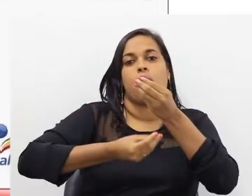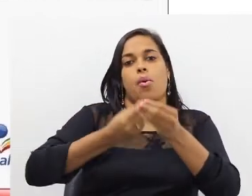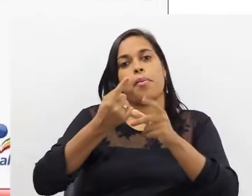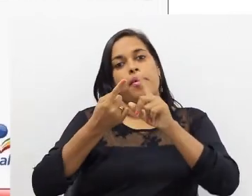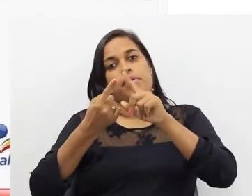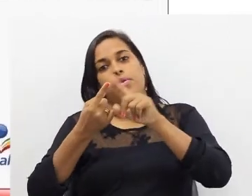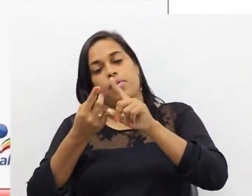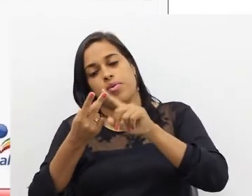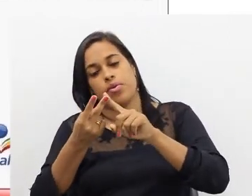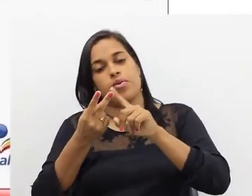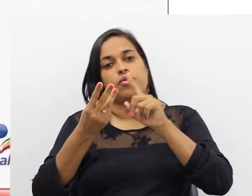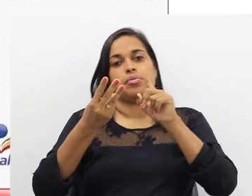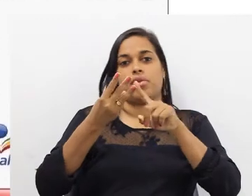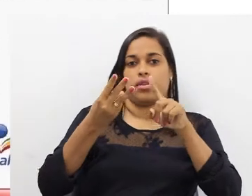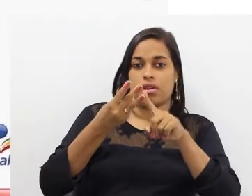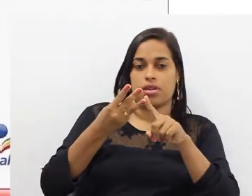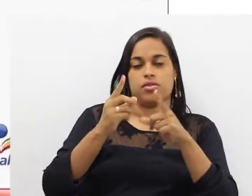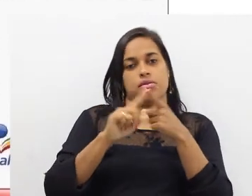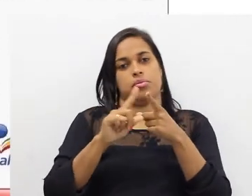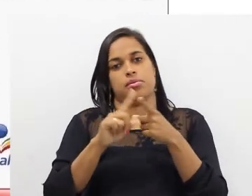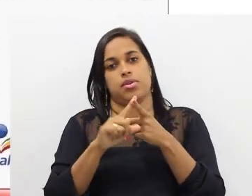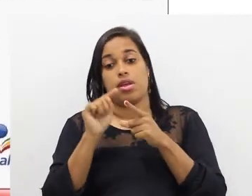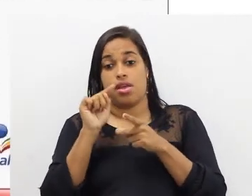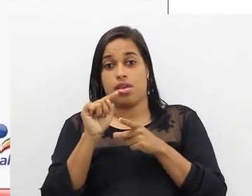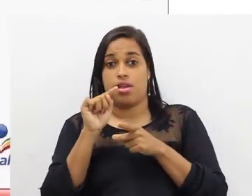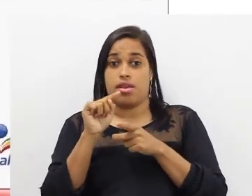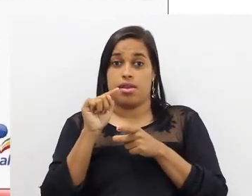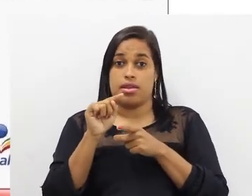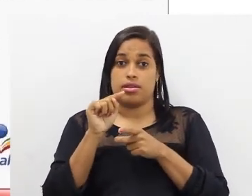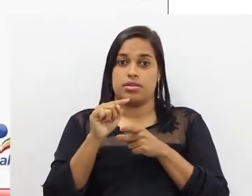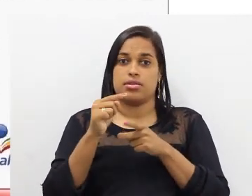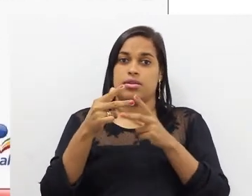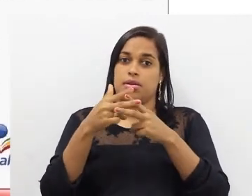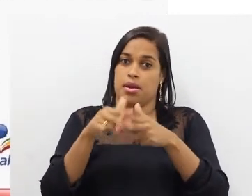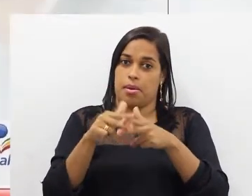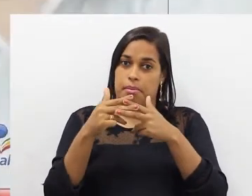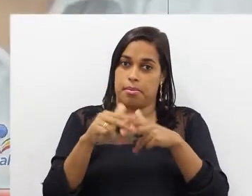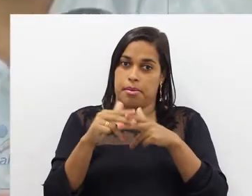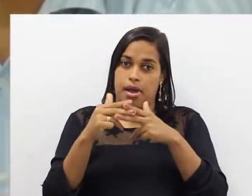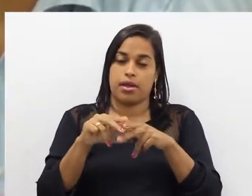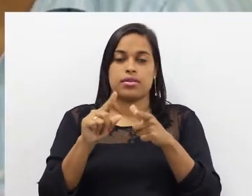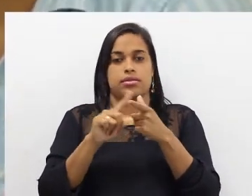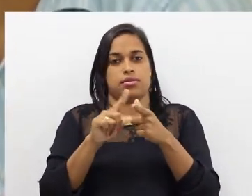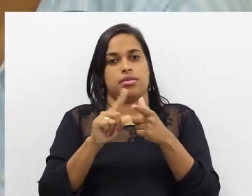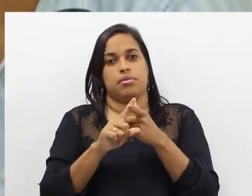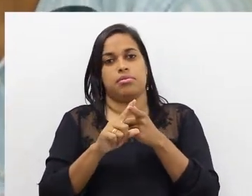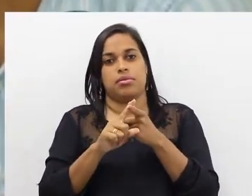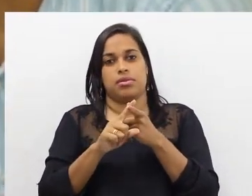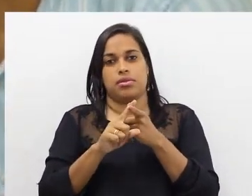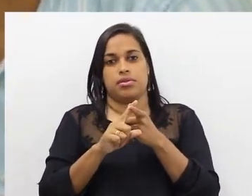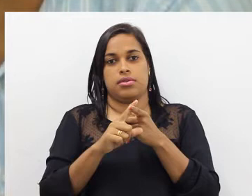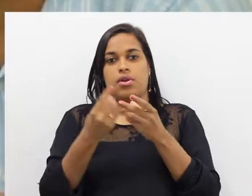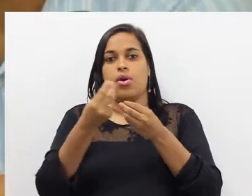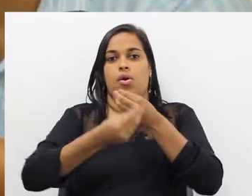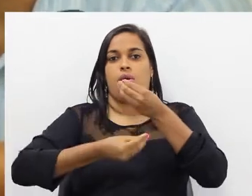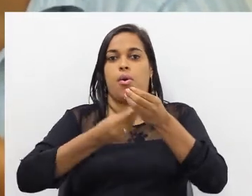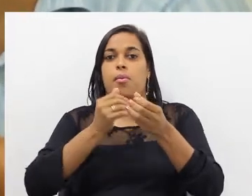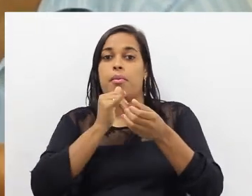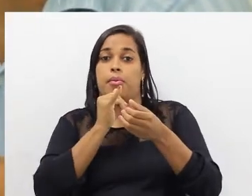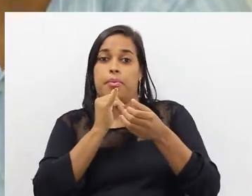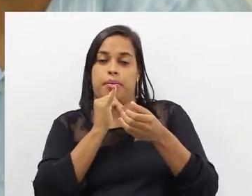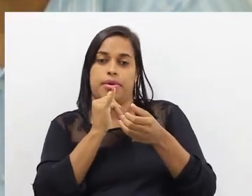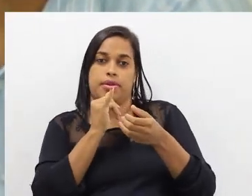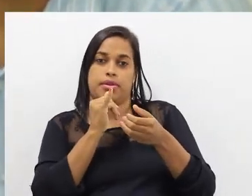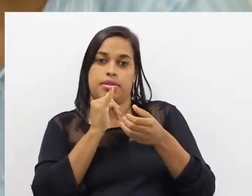3, e esse sinal que anda, que passeia pelas máquinas, se chama de token. Então, essa rede também é conhecida de token ring. E